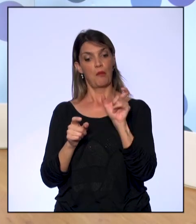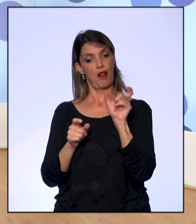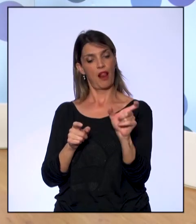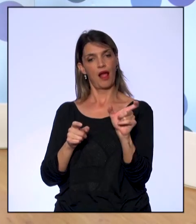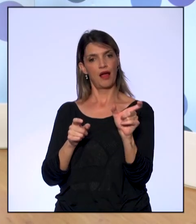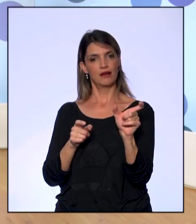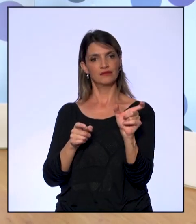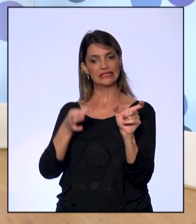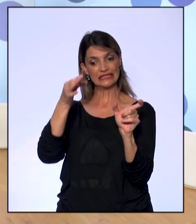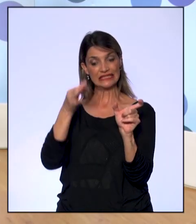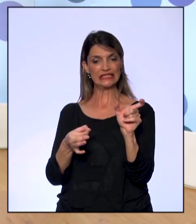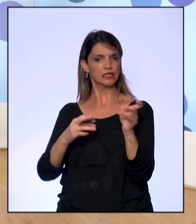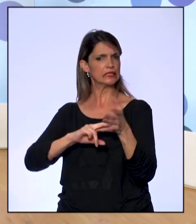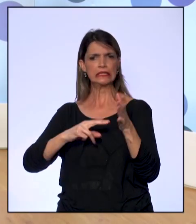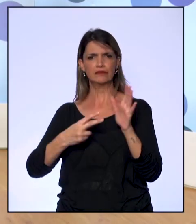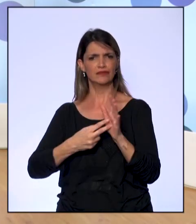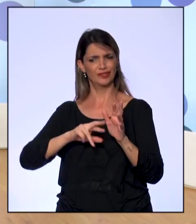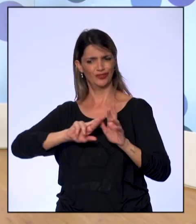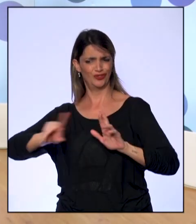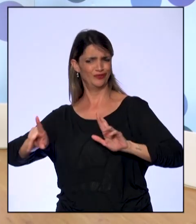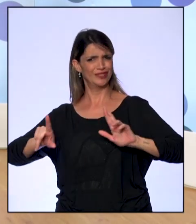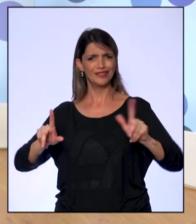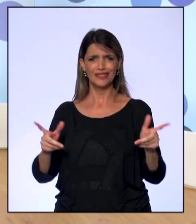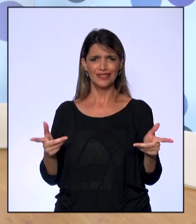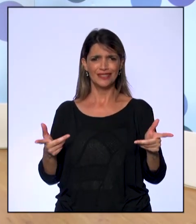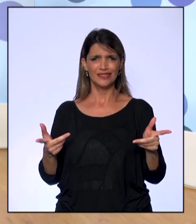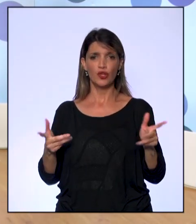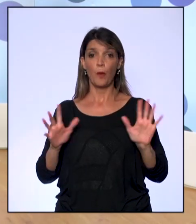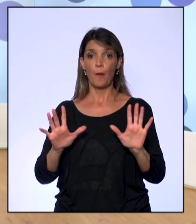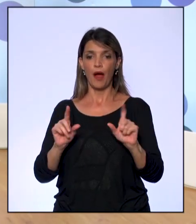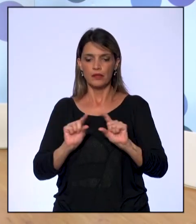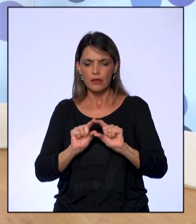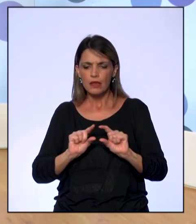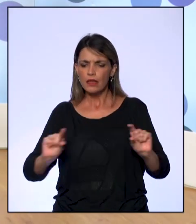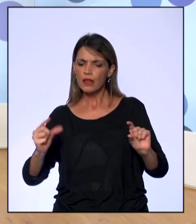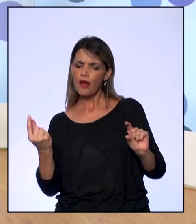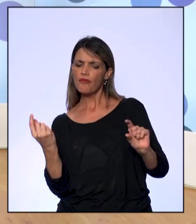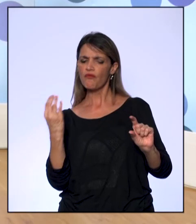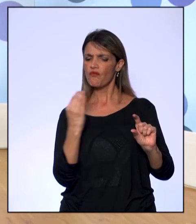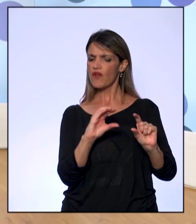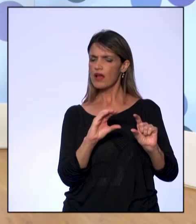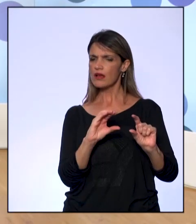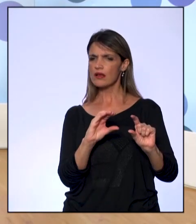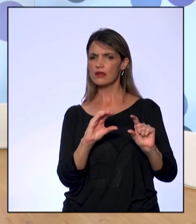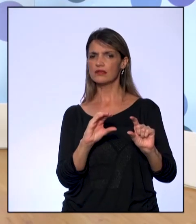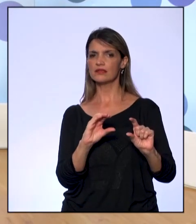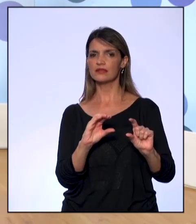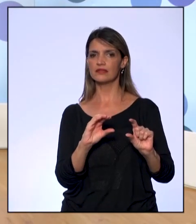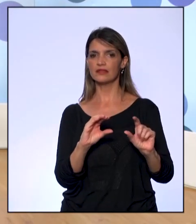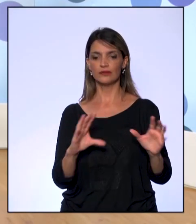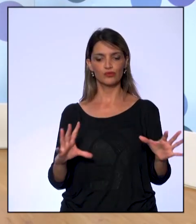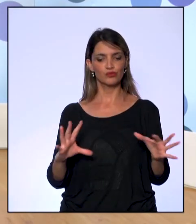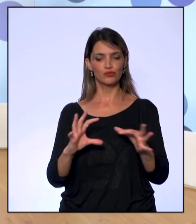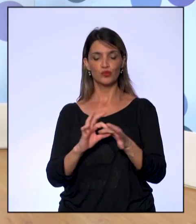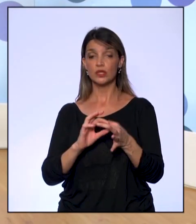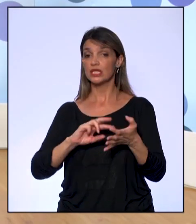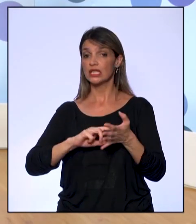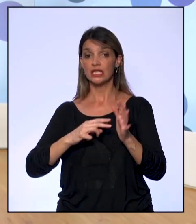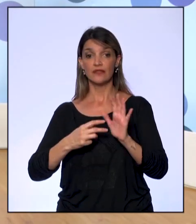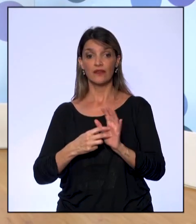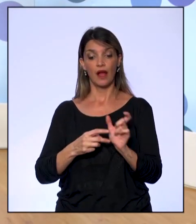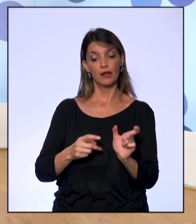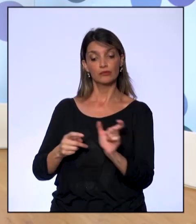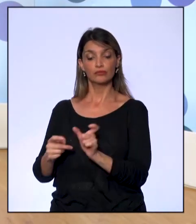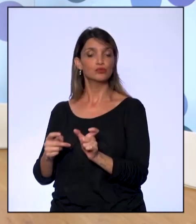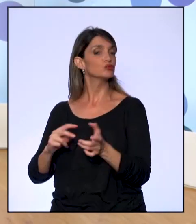eles têm significados distintos e quando vem para a expressão ele se torna o que se une pelo significado e comum